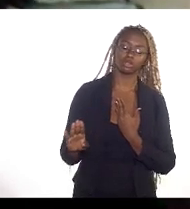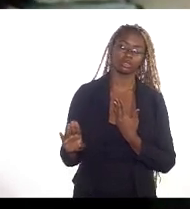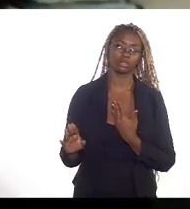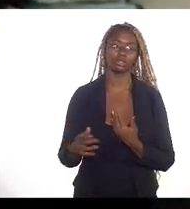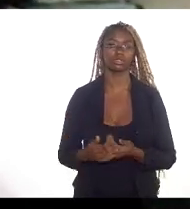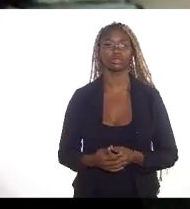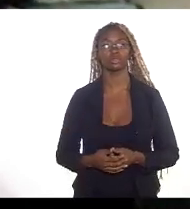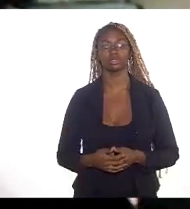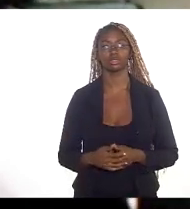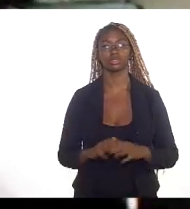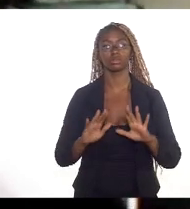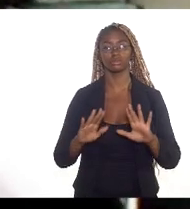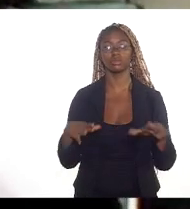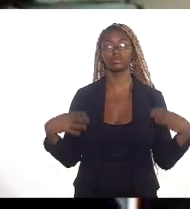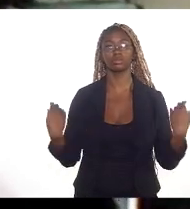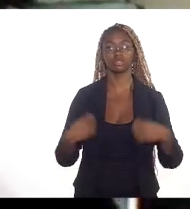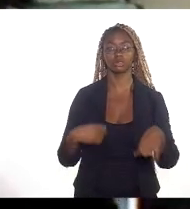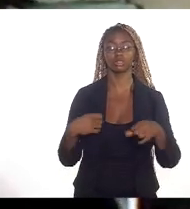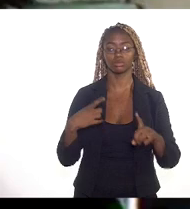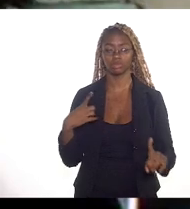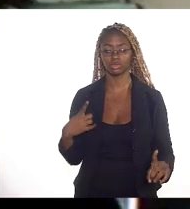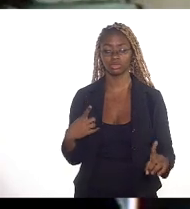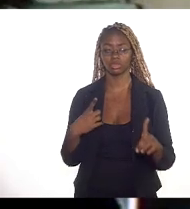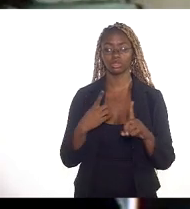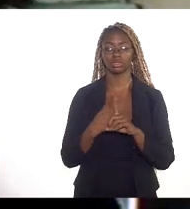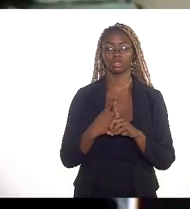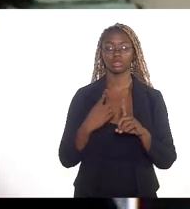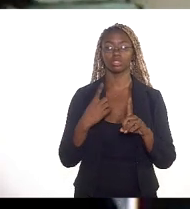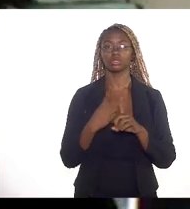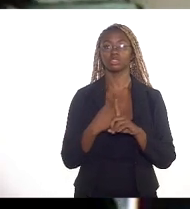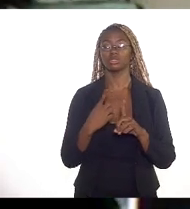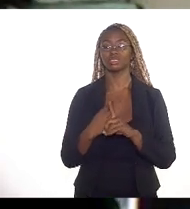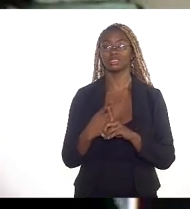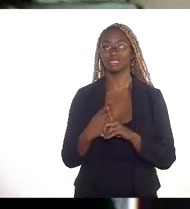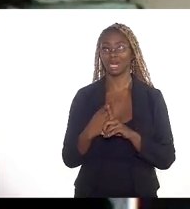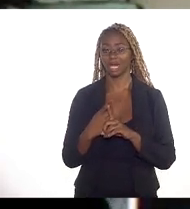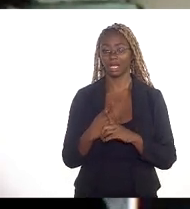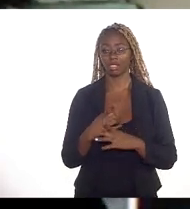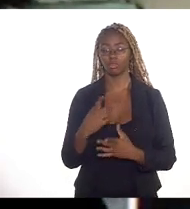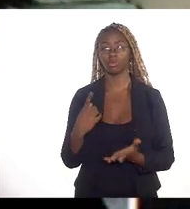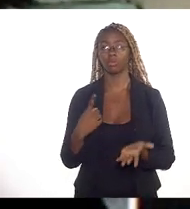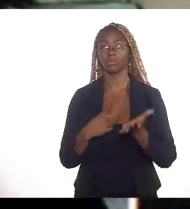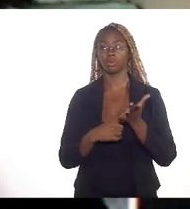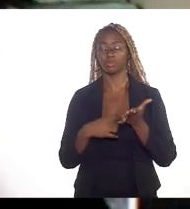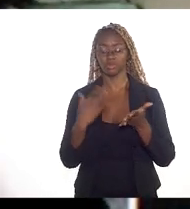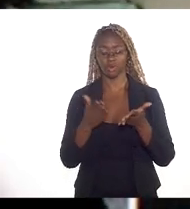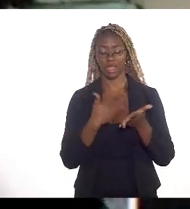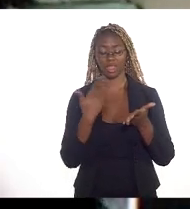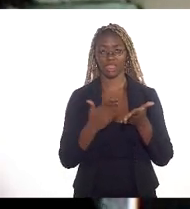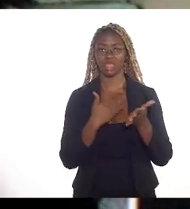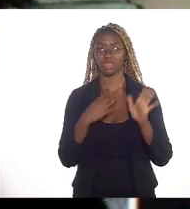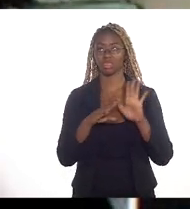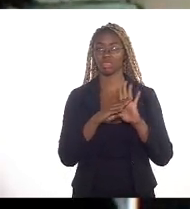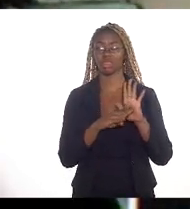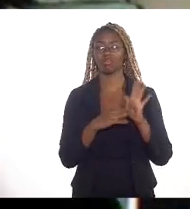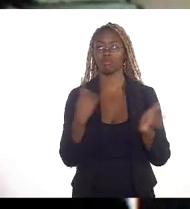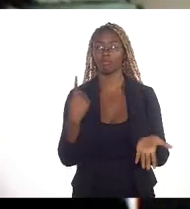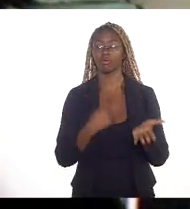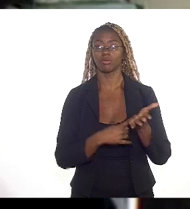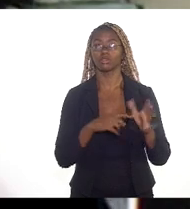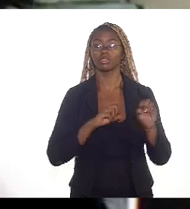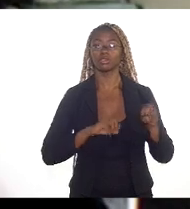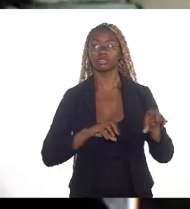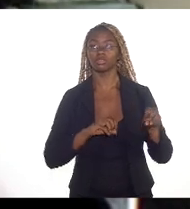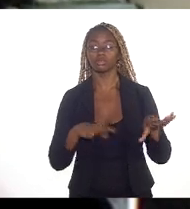por outro. Nós precisamos encontrar uma agenda para a educação. Nesse sentido, por um lado, o fortalecimento